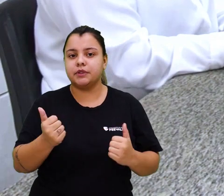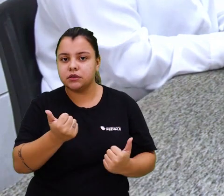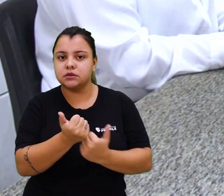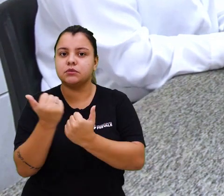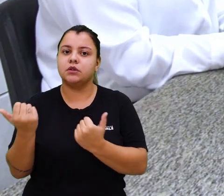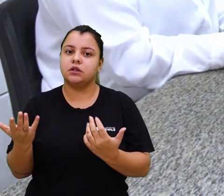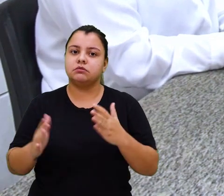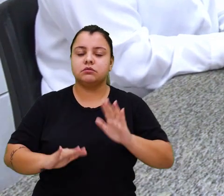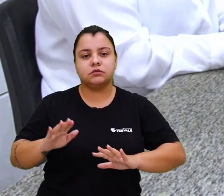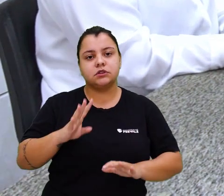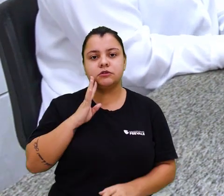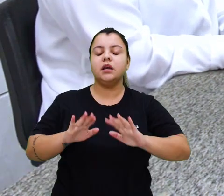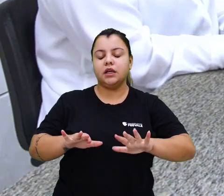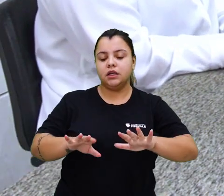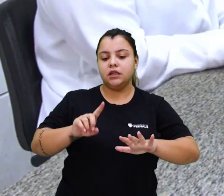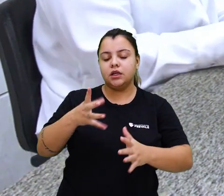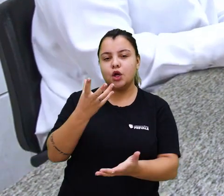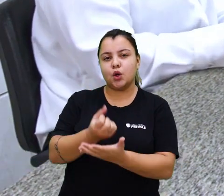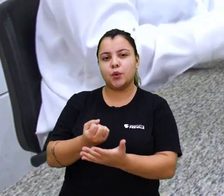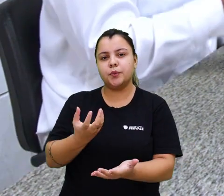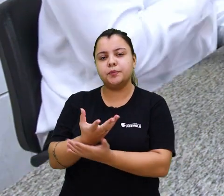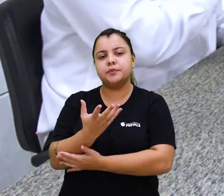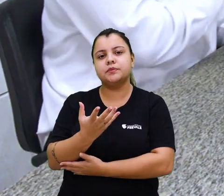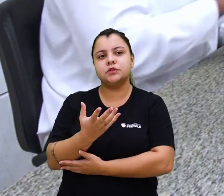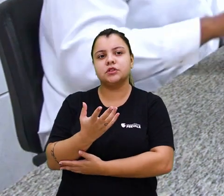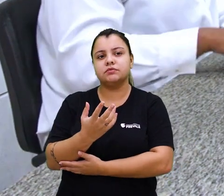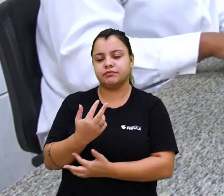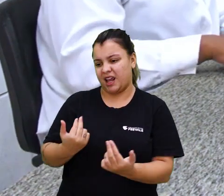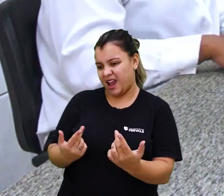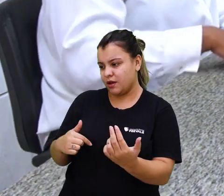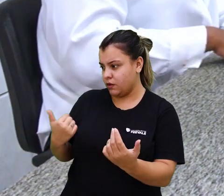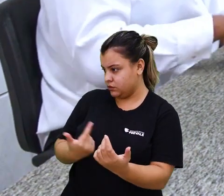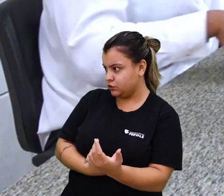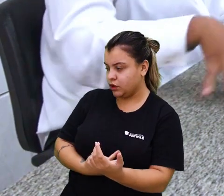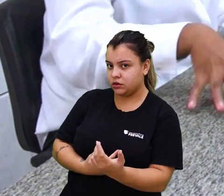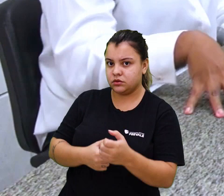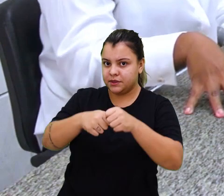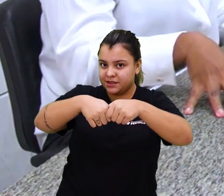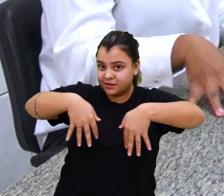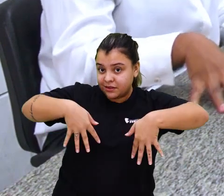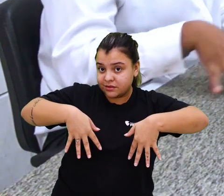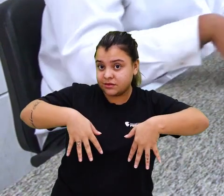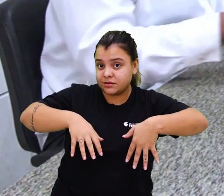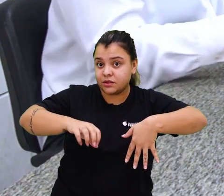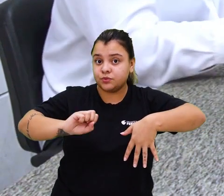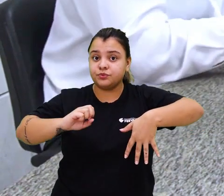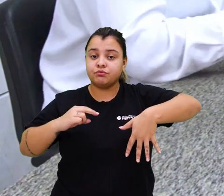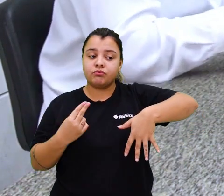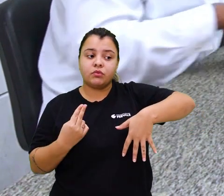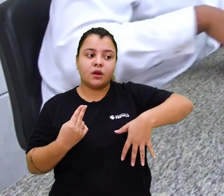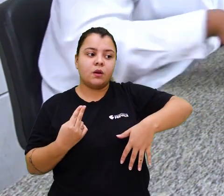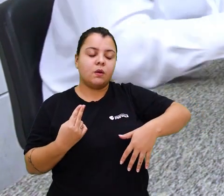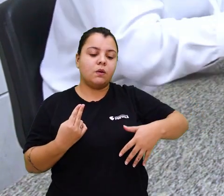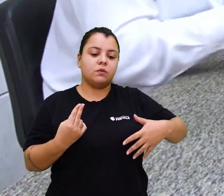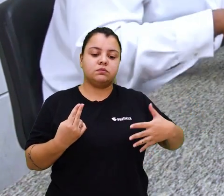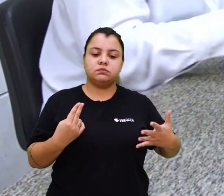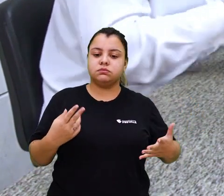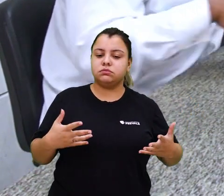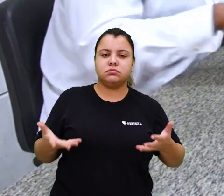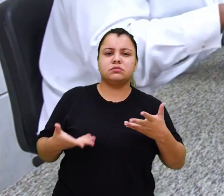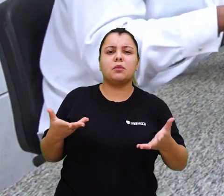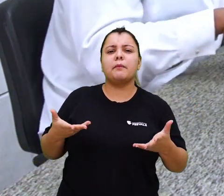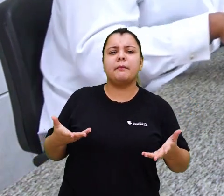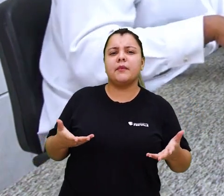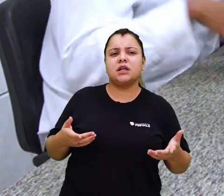seria legal mesmo e e o podcast não é é Como Nosso assim é é uma extensão ou ou ou como é que ele como é que